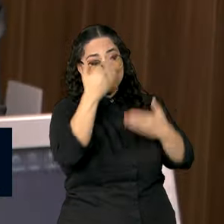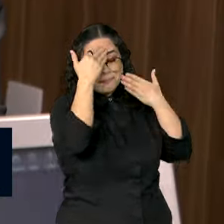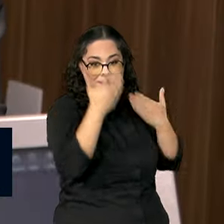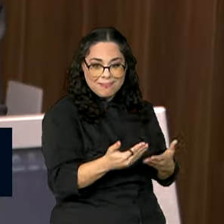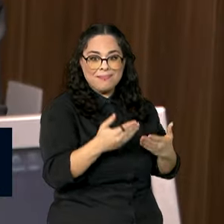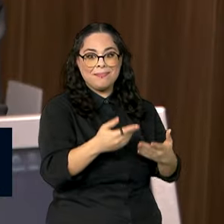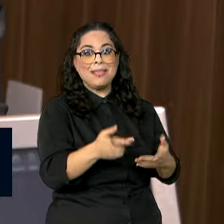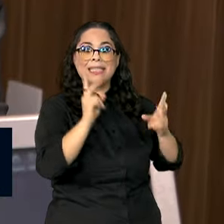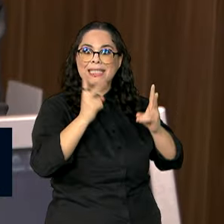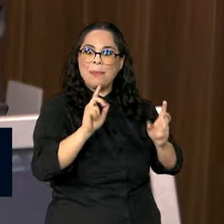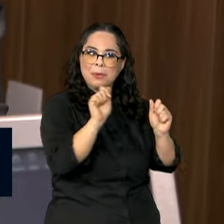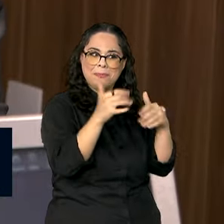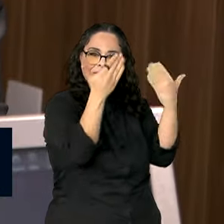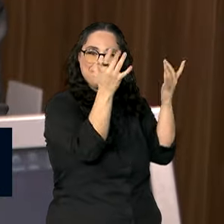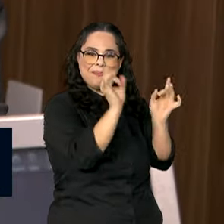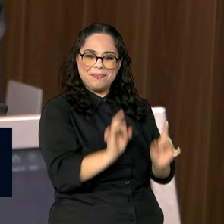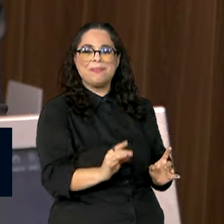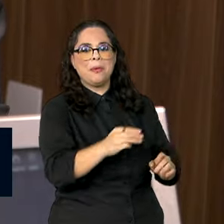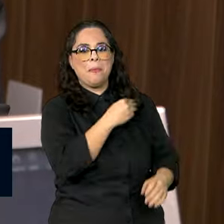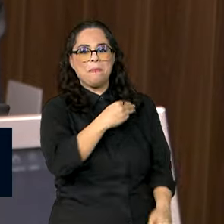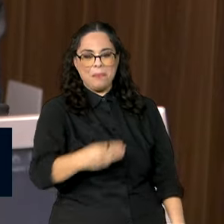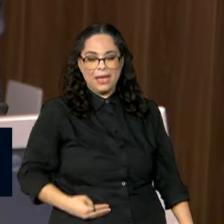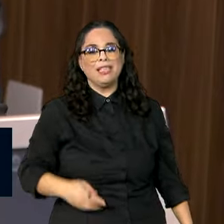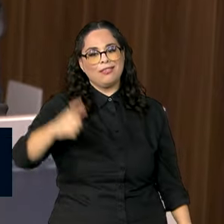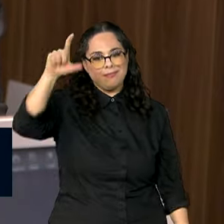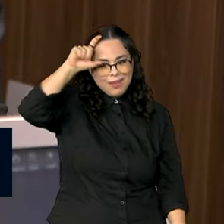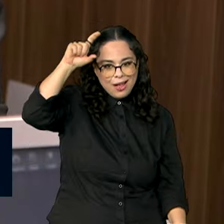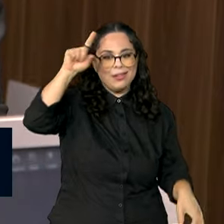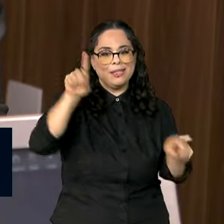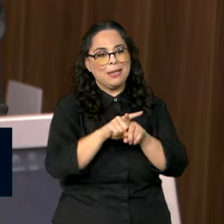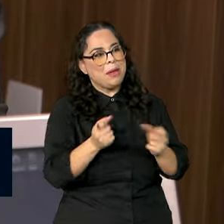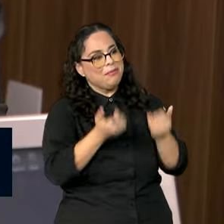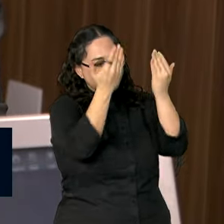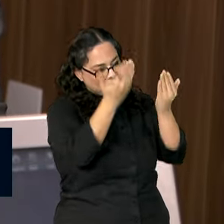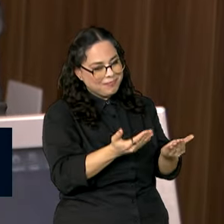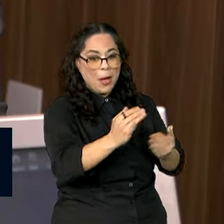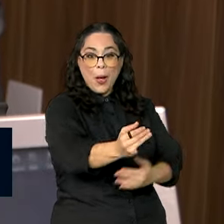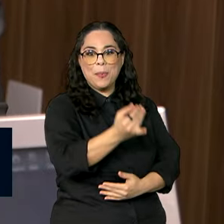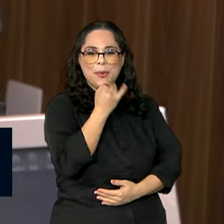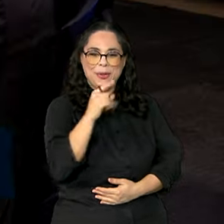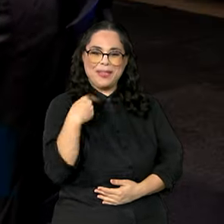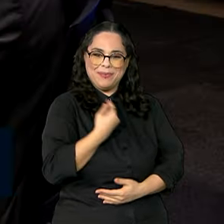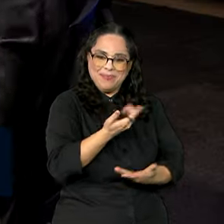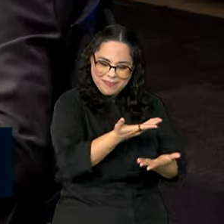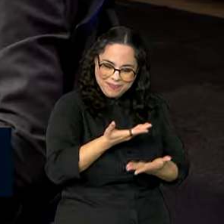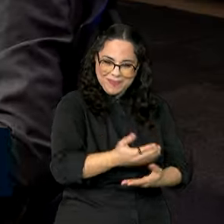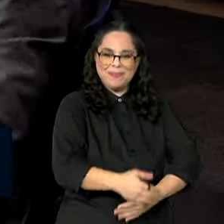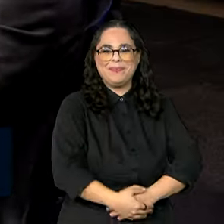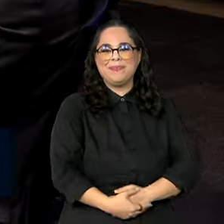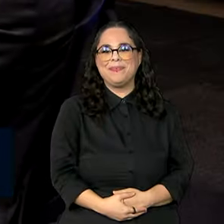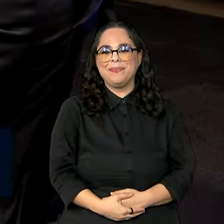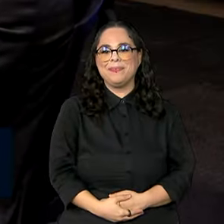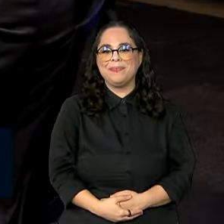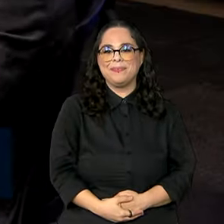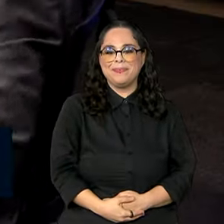aqui, se trazendo a saudação especial do nosso ministro Valdez Góes também, por mais essa oportunidade.